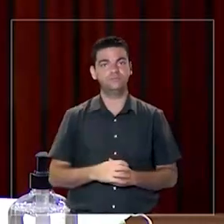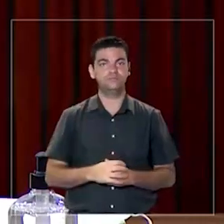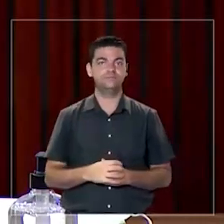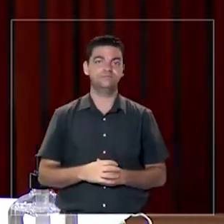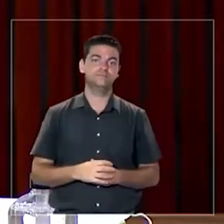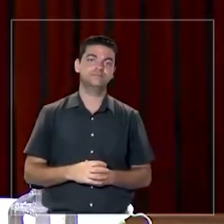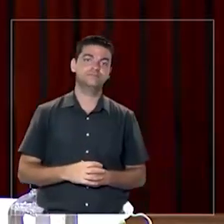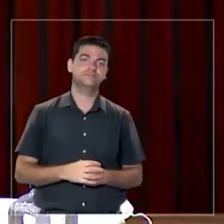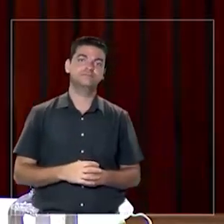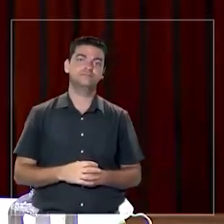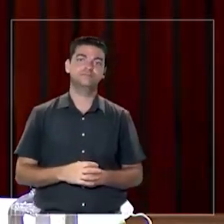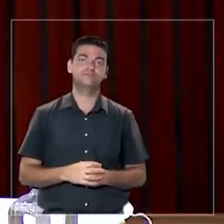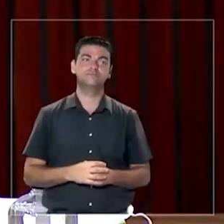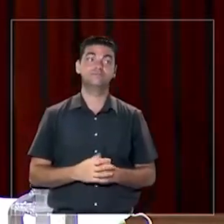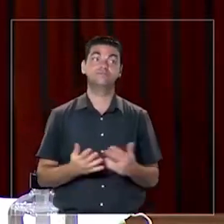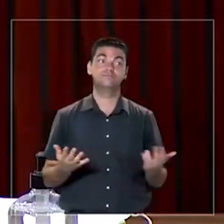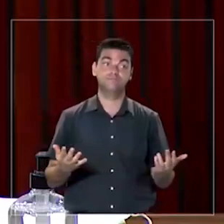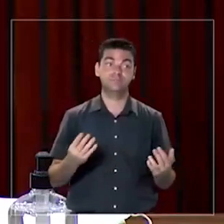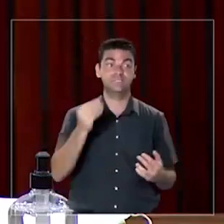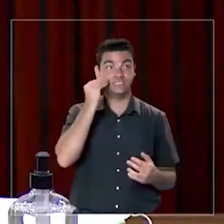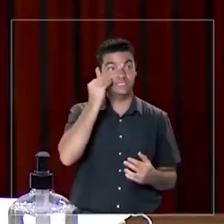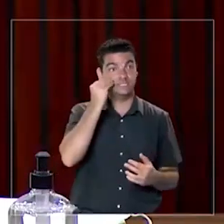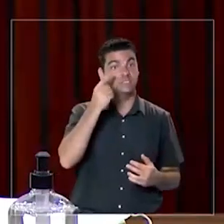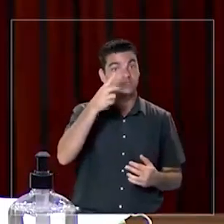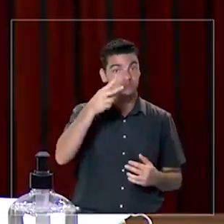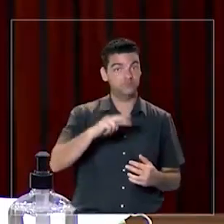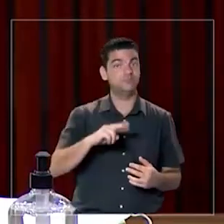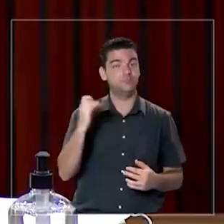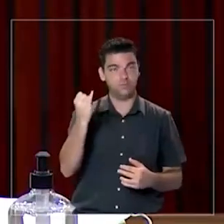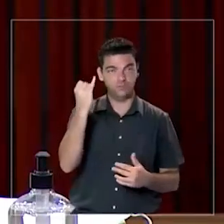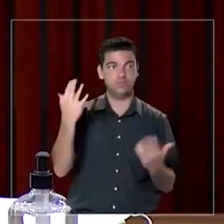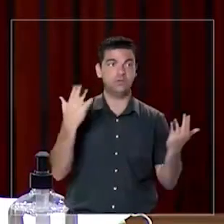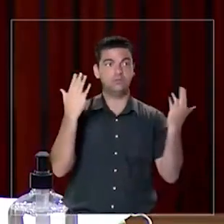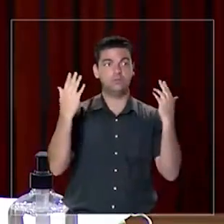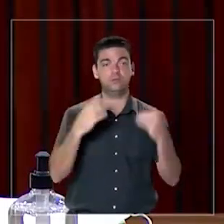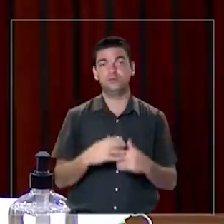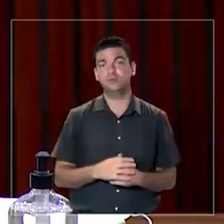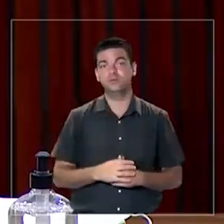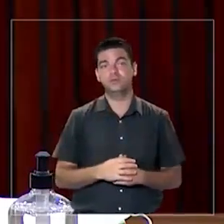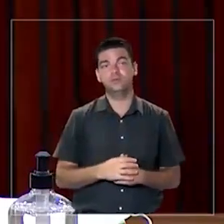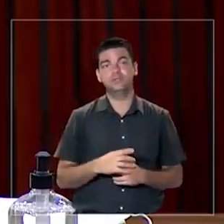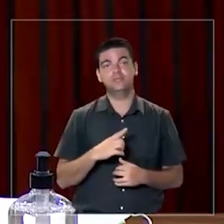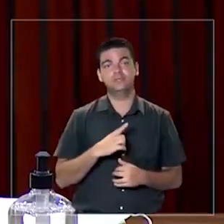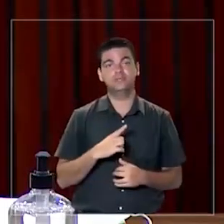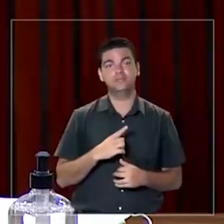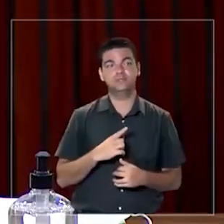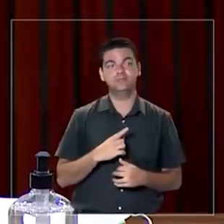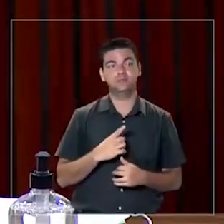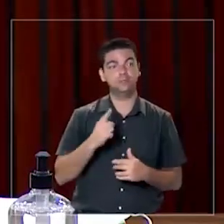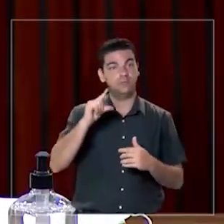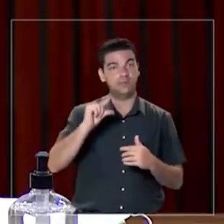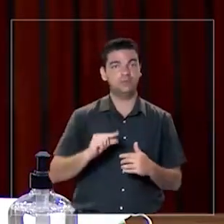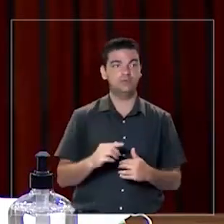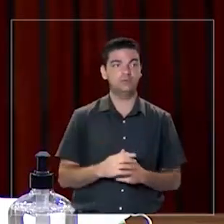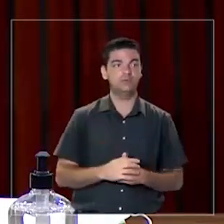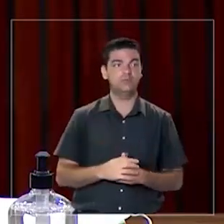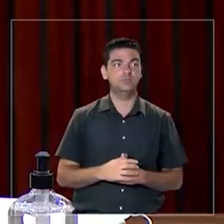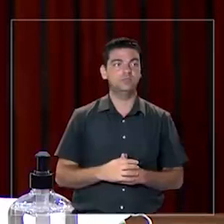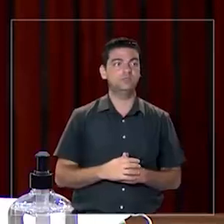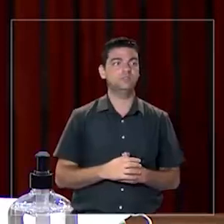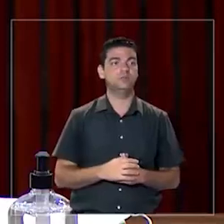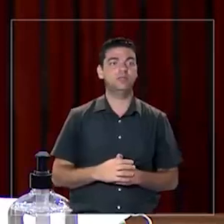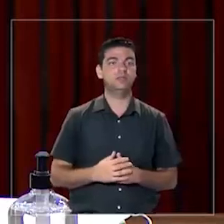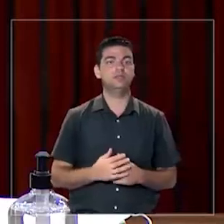números ideais para indicador que deve ser o menor possível